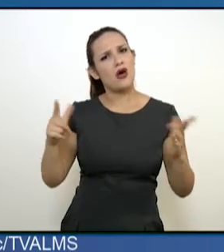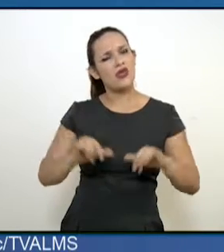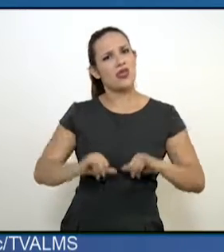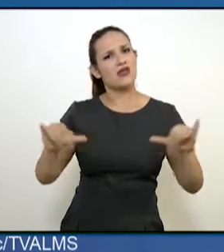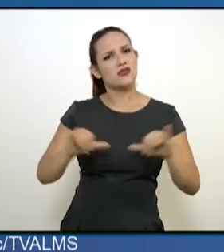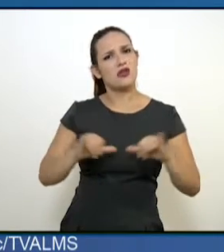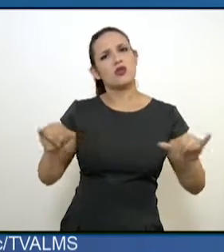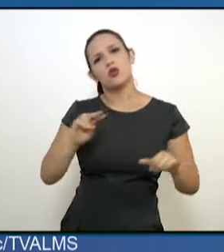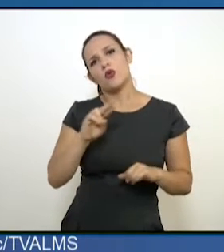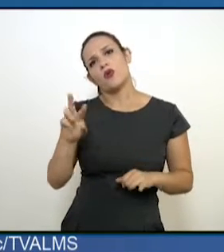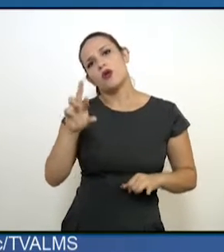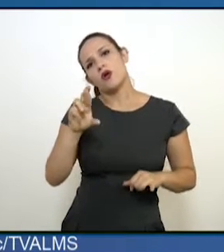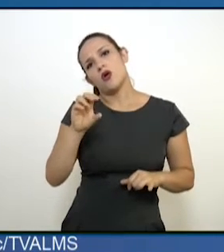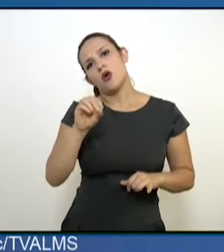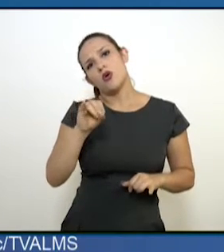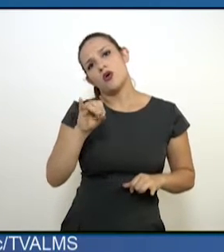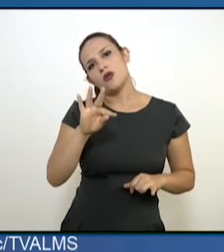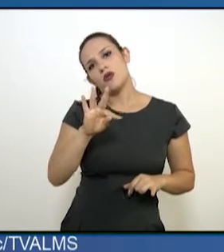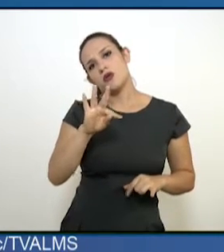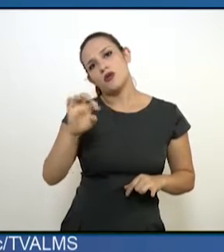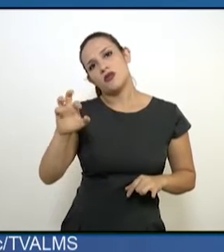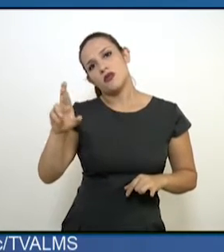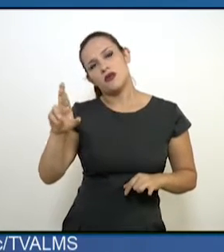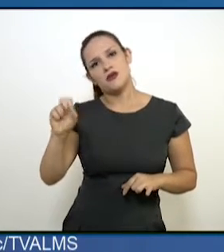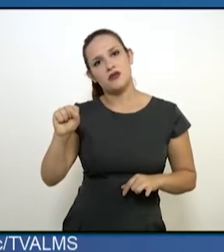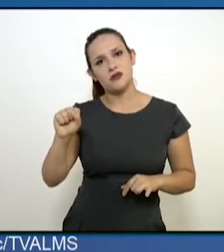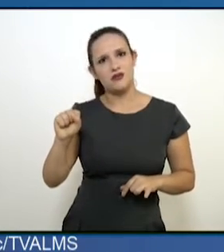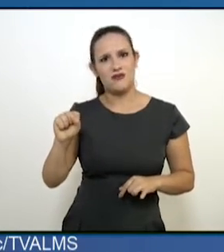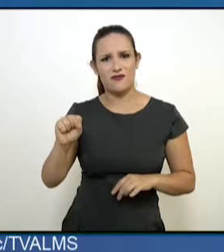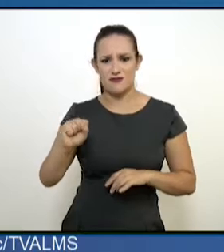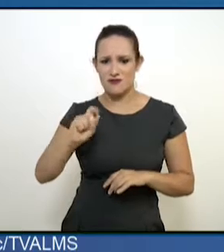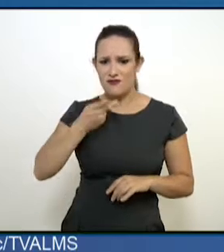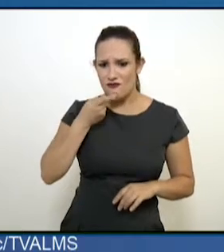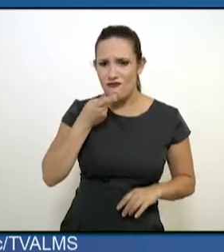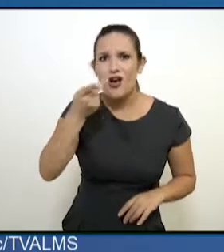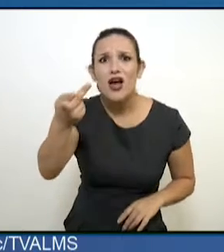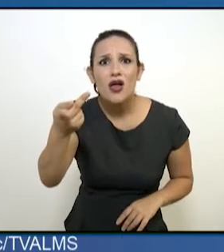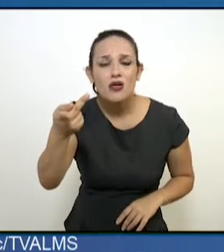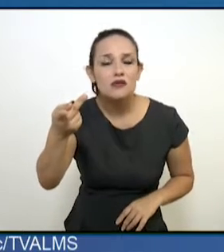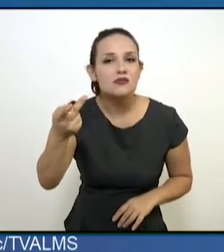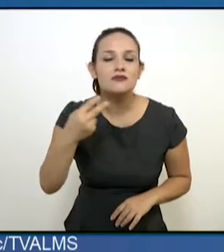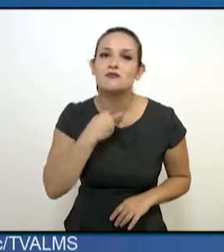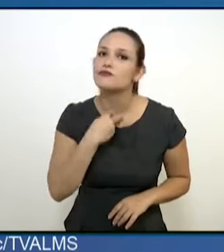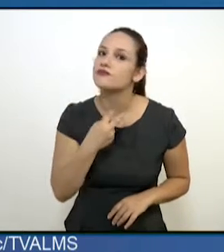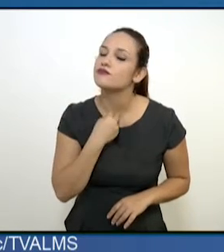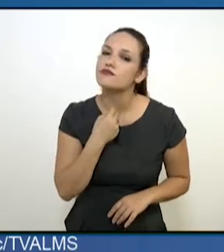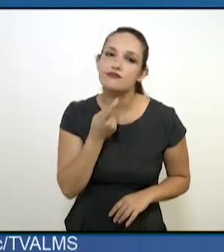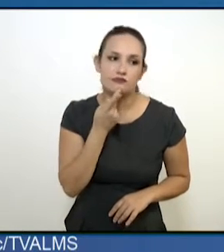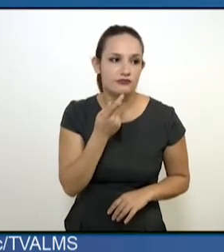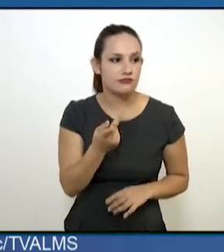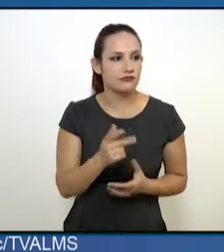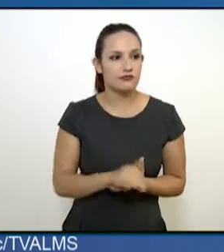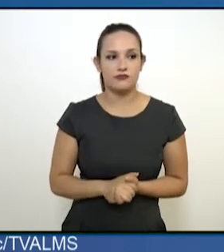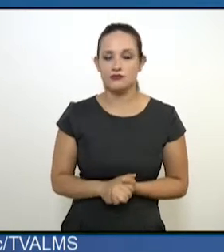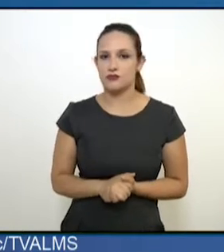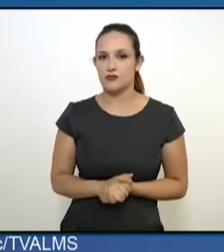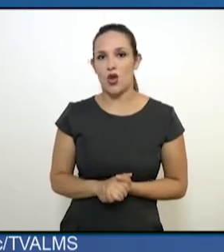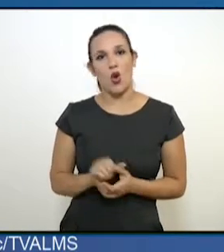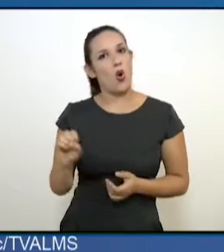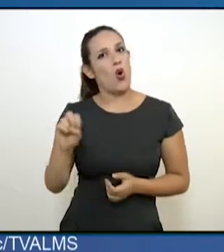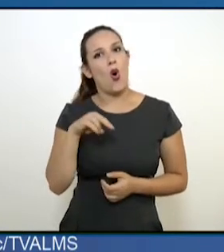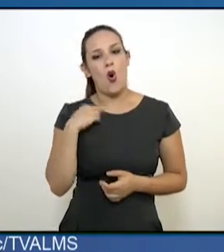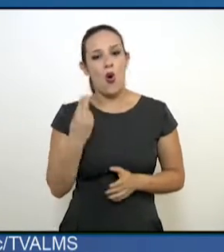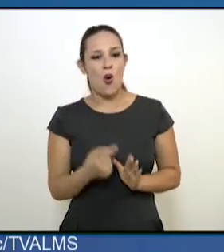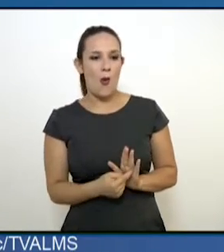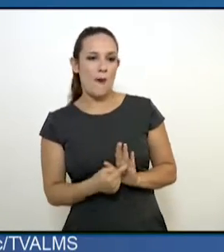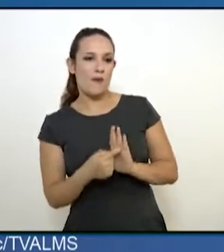internacional, a Reuters, de algo que ele não poderia ter falado, nem tampouco dado a